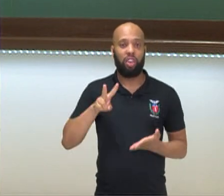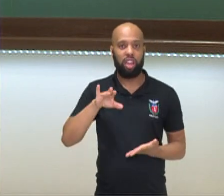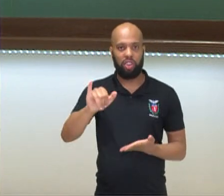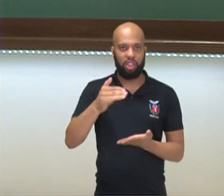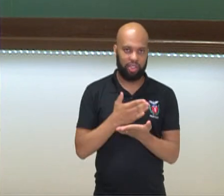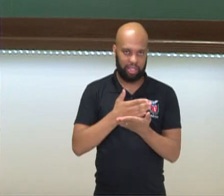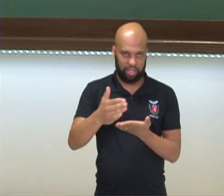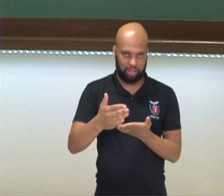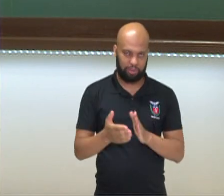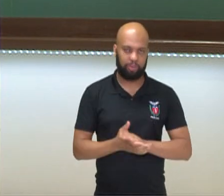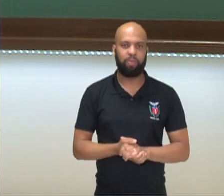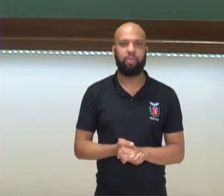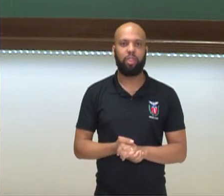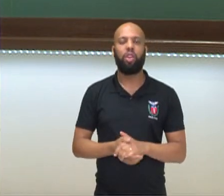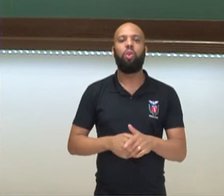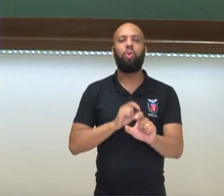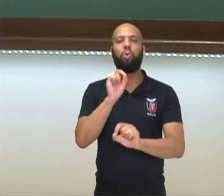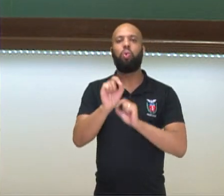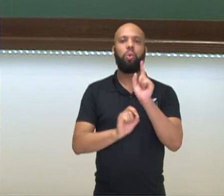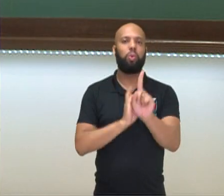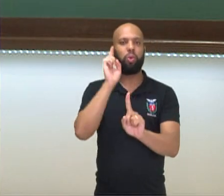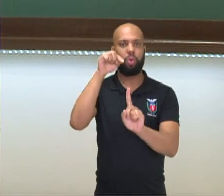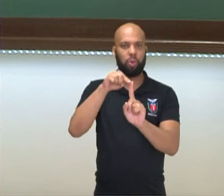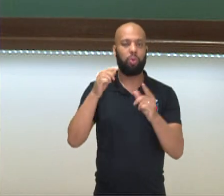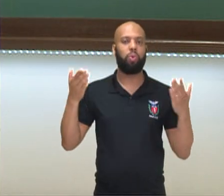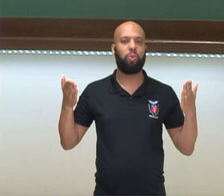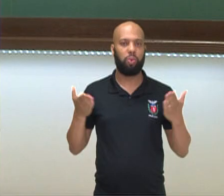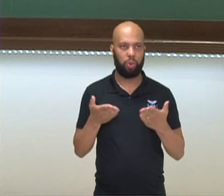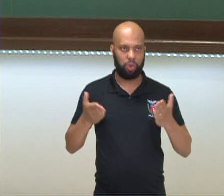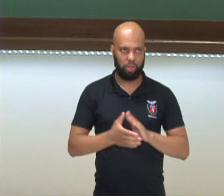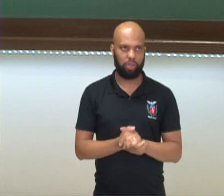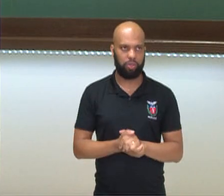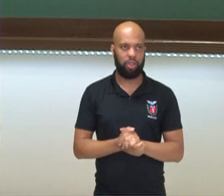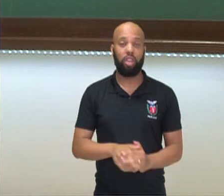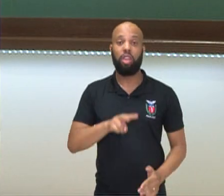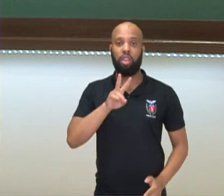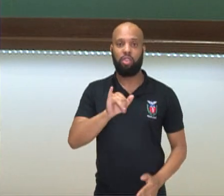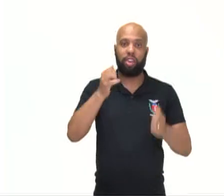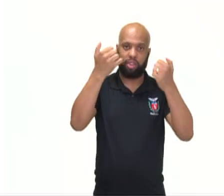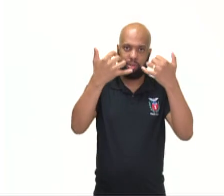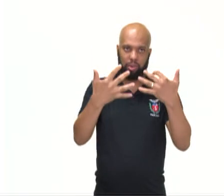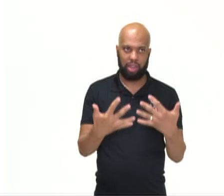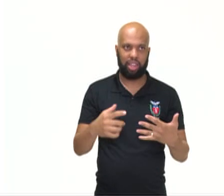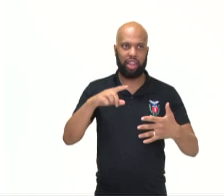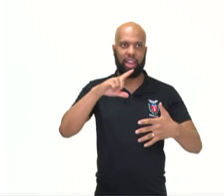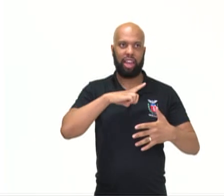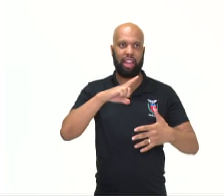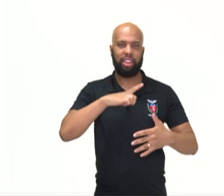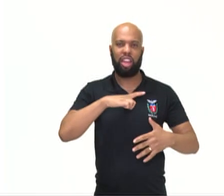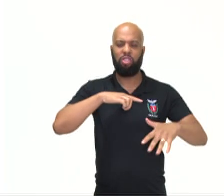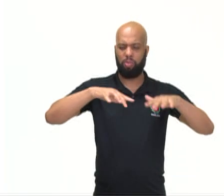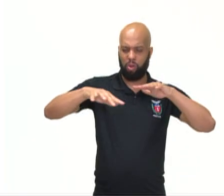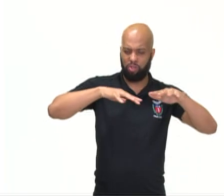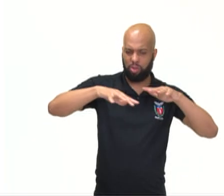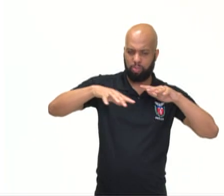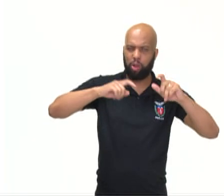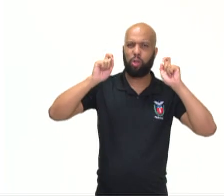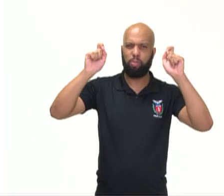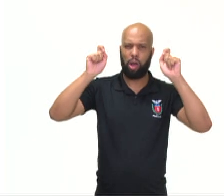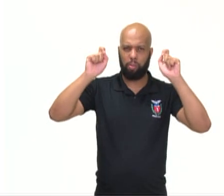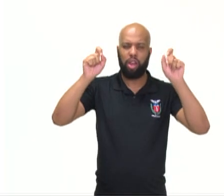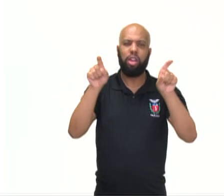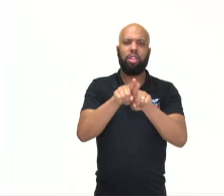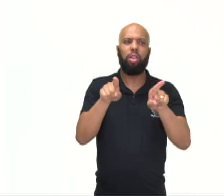Vamos lá? Bom, qual é o nosso objetivo dessa aula? É explicar os movimentos e as rebeliões da